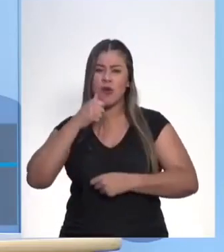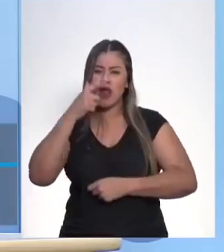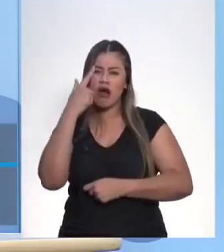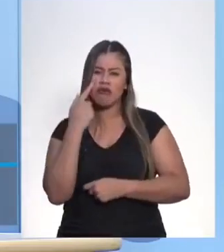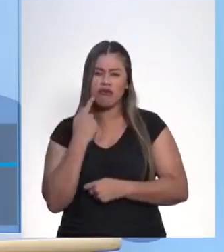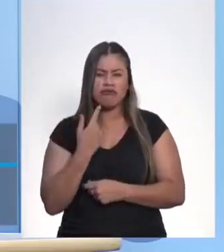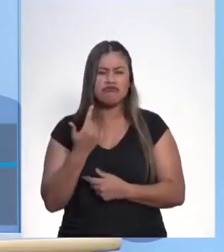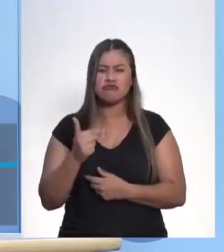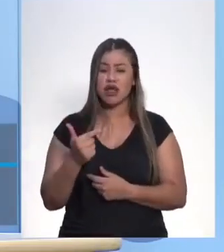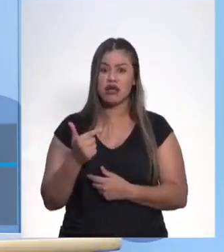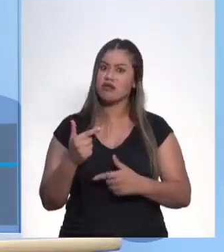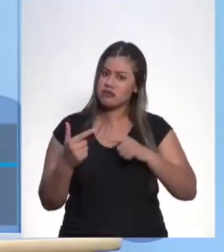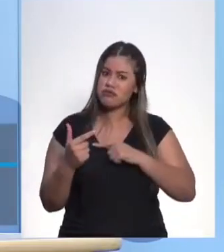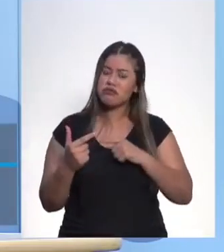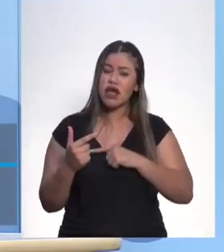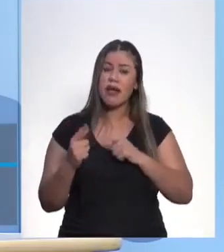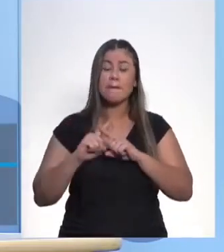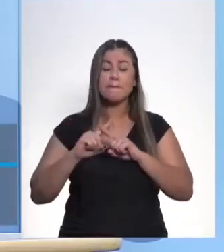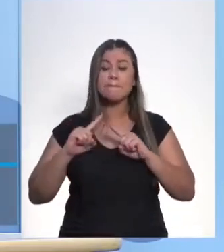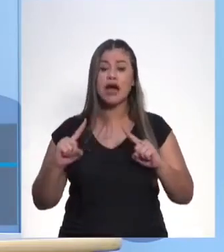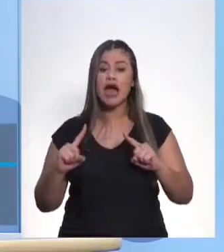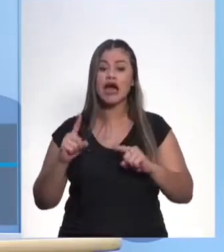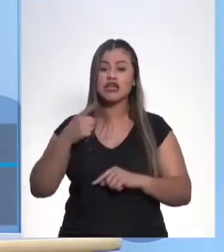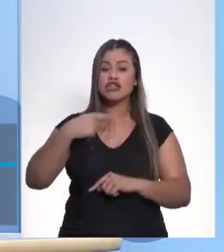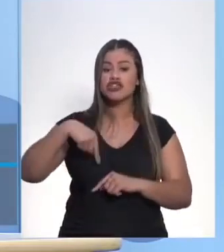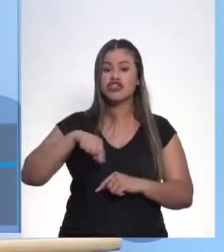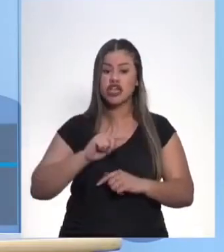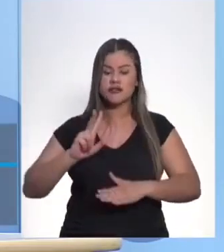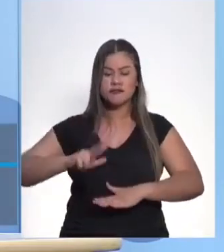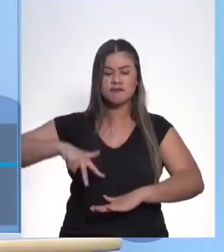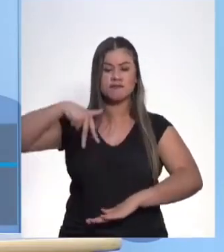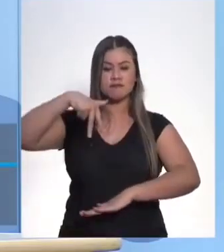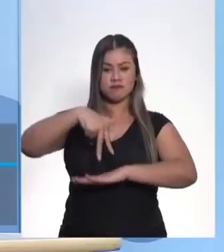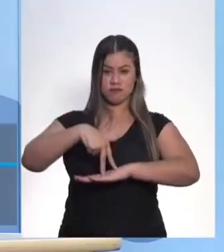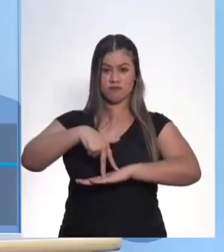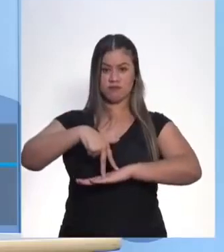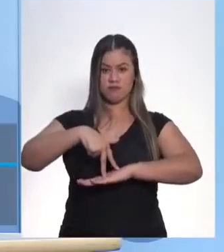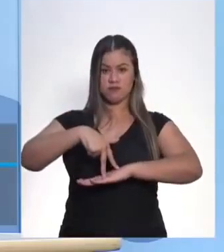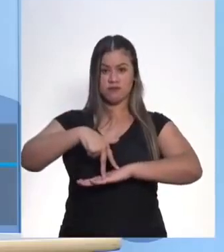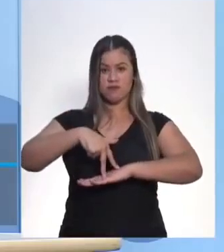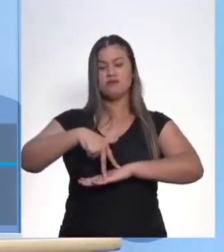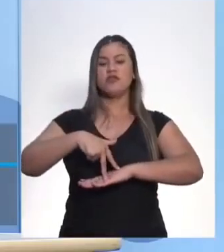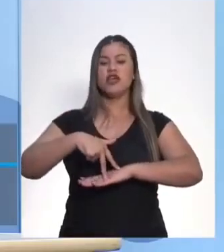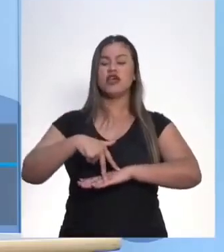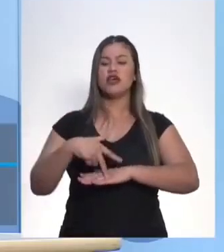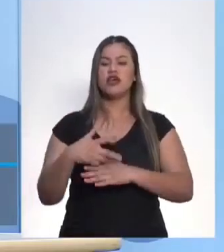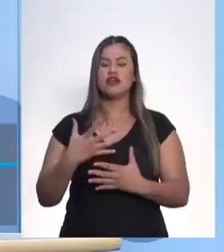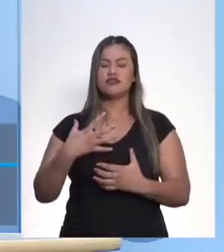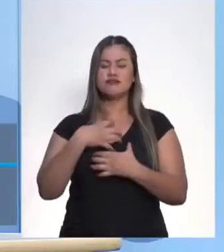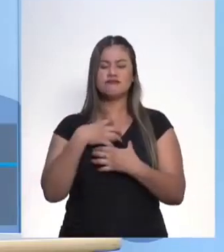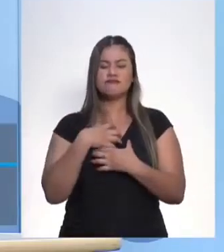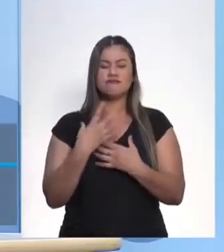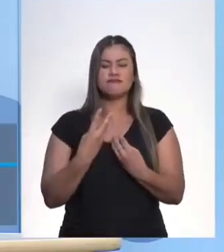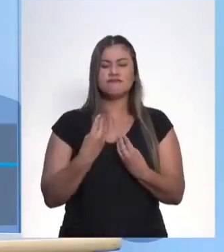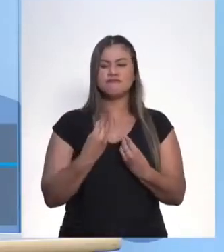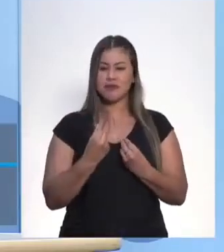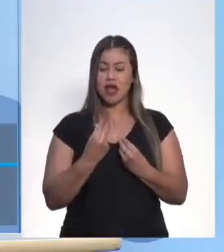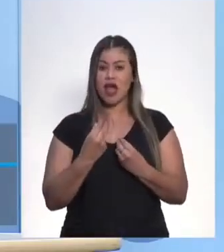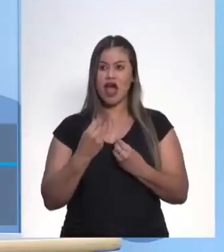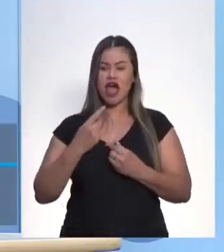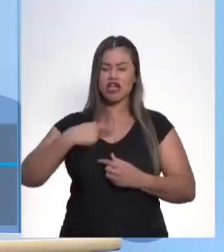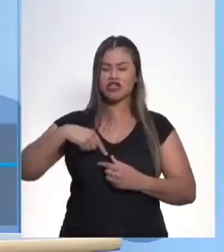Nós choramos, mas nós também nos erguemos e a gente, com toda a nossa sensibilidade, toda a nossa força, a